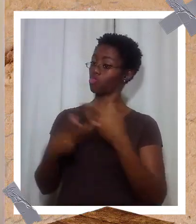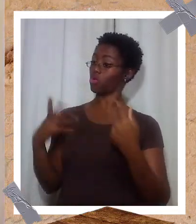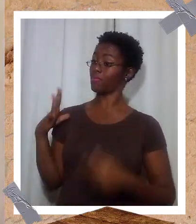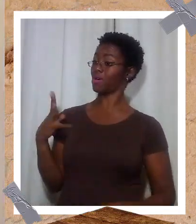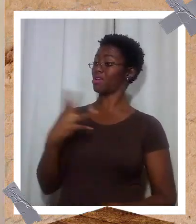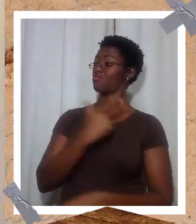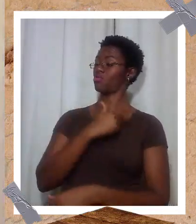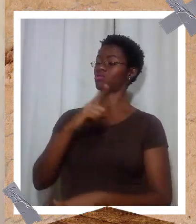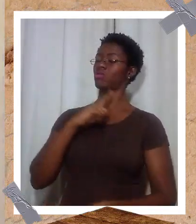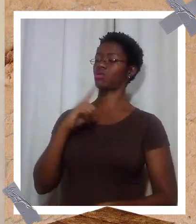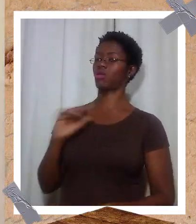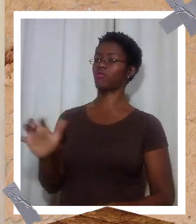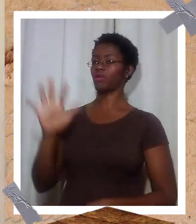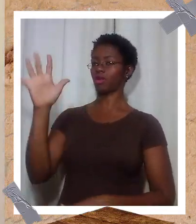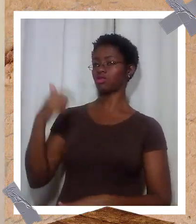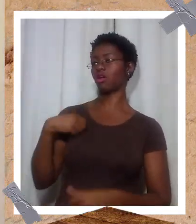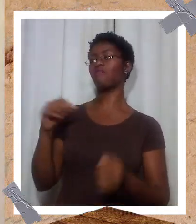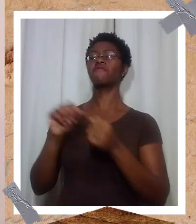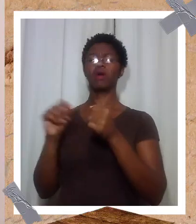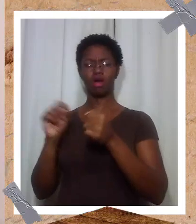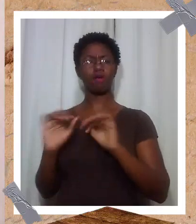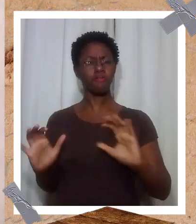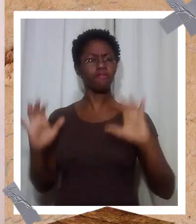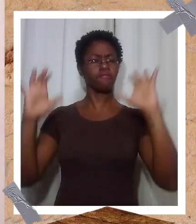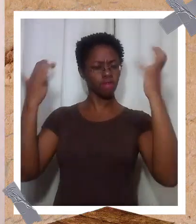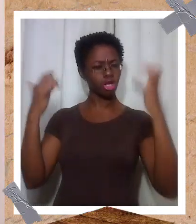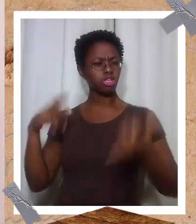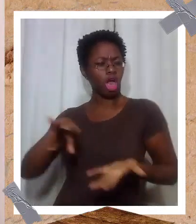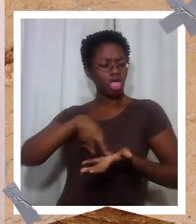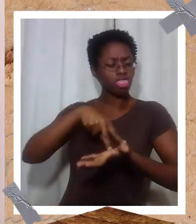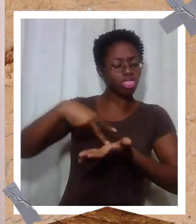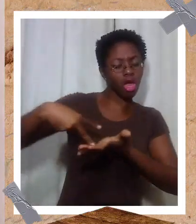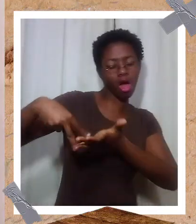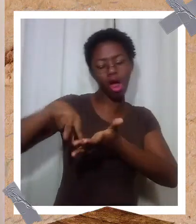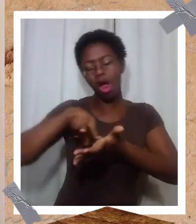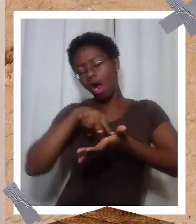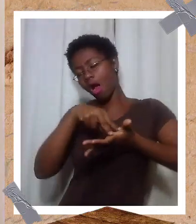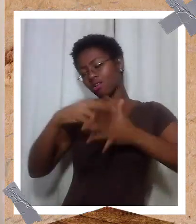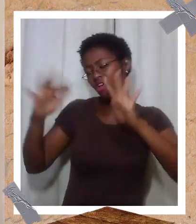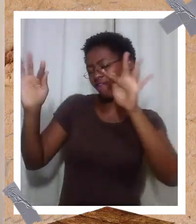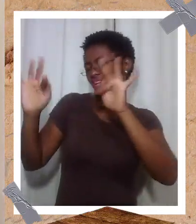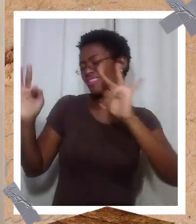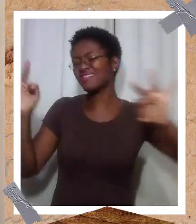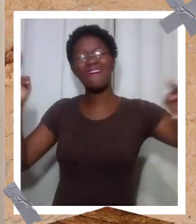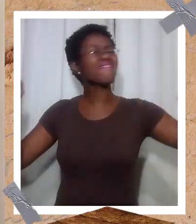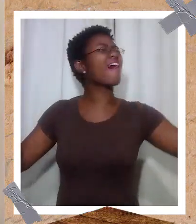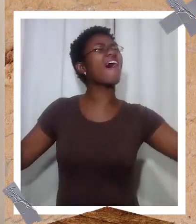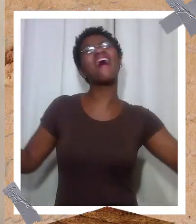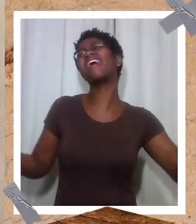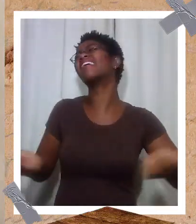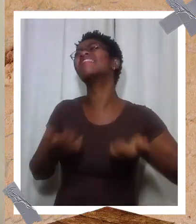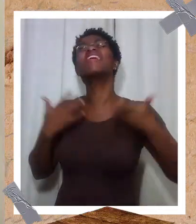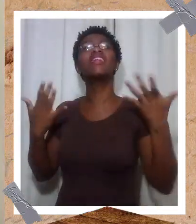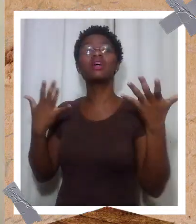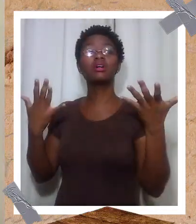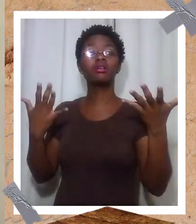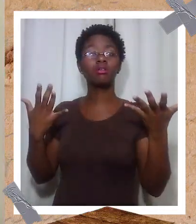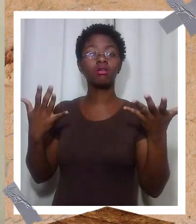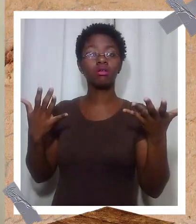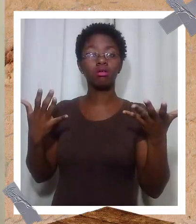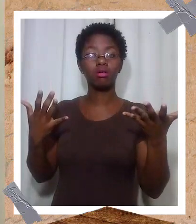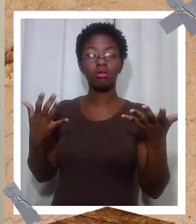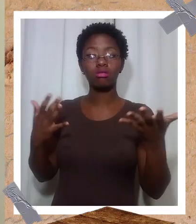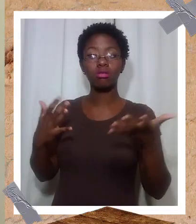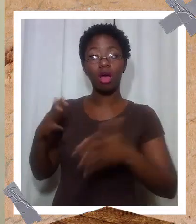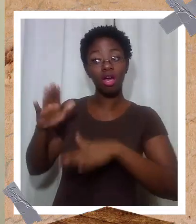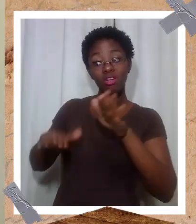comunidade, como eu falei, a dança, a alegria, a felicidade de estar vivo, aonde eu não encontrei em certos lugares que eu fui, mesmo